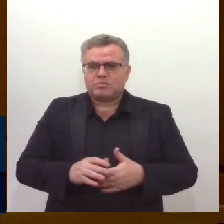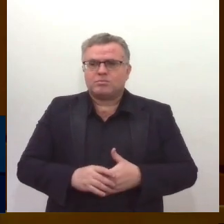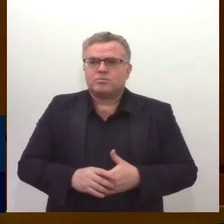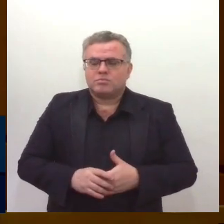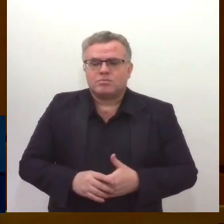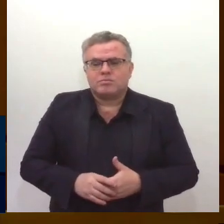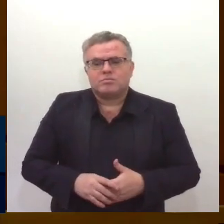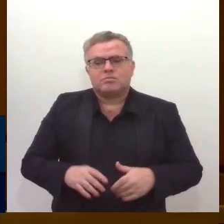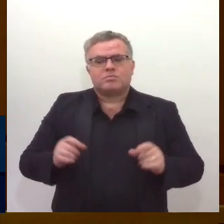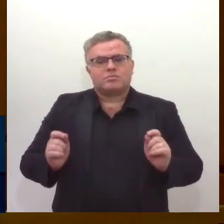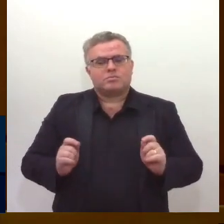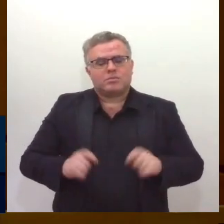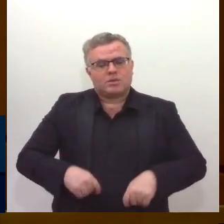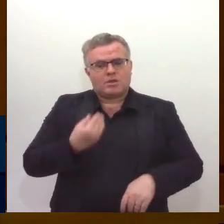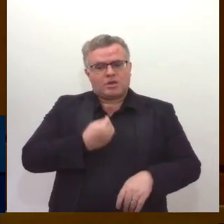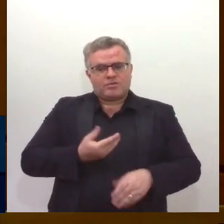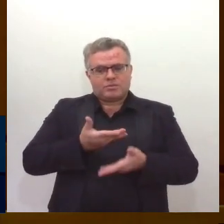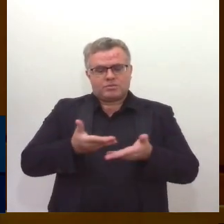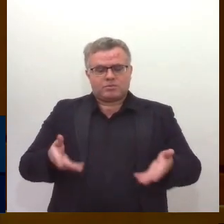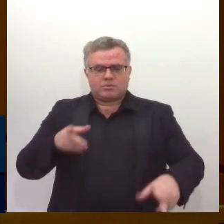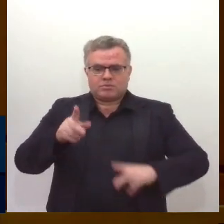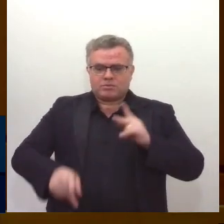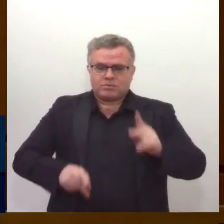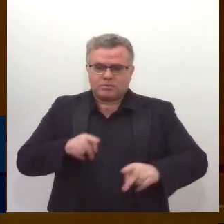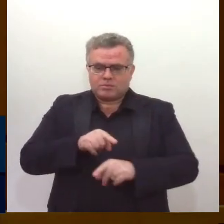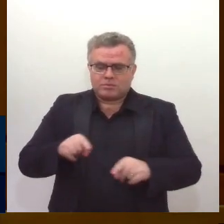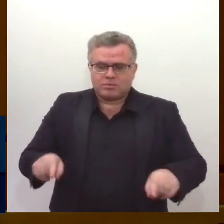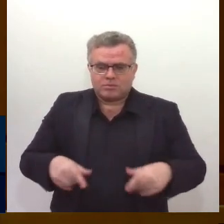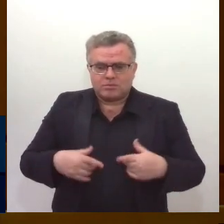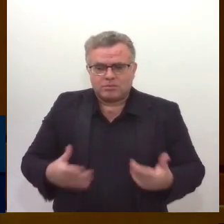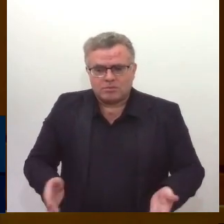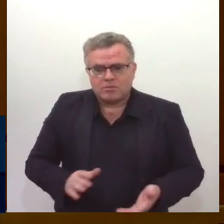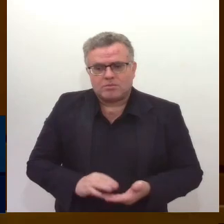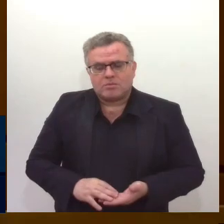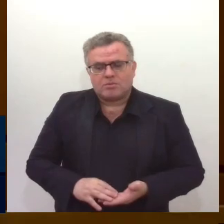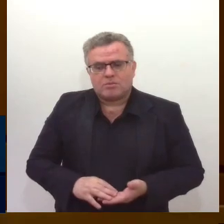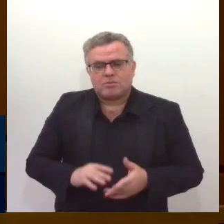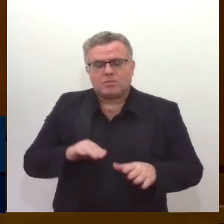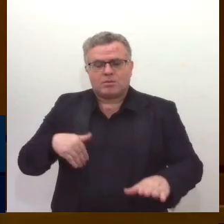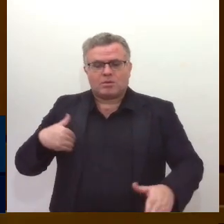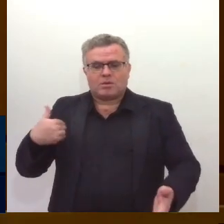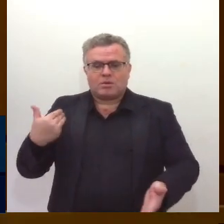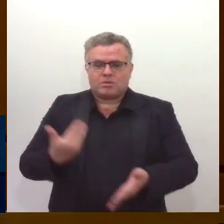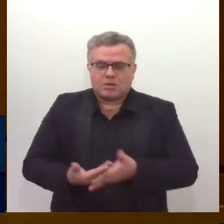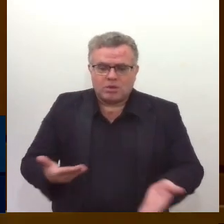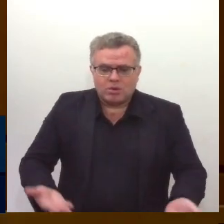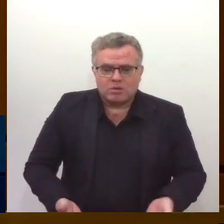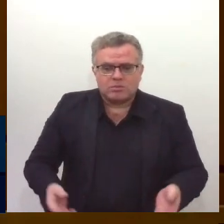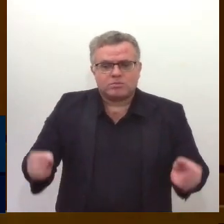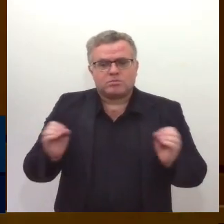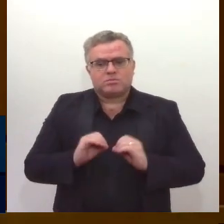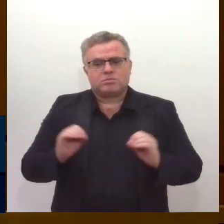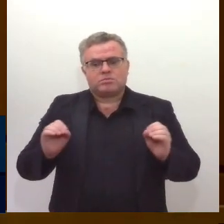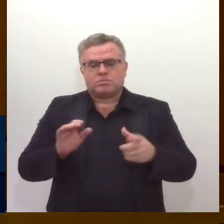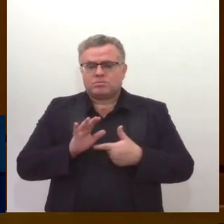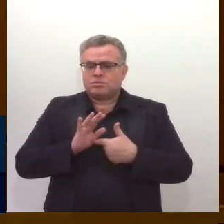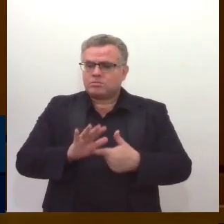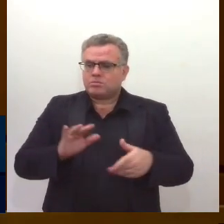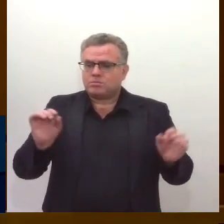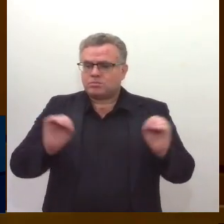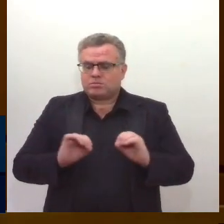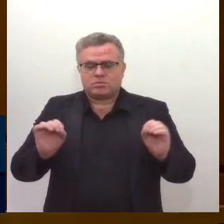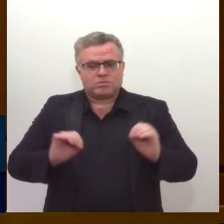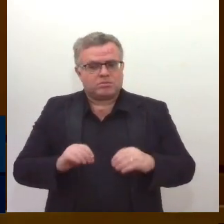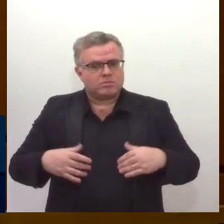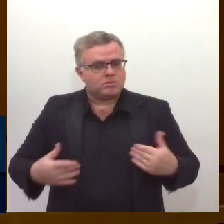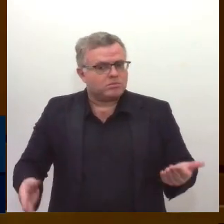população. Não vi, até o momento, nenhuma sinalização para além de programas que não resolvem